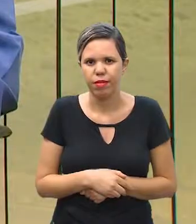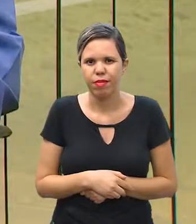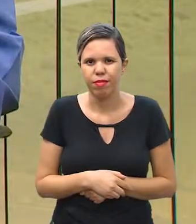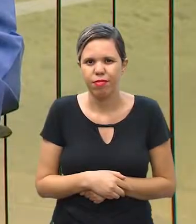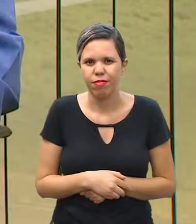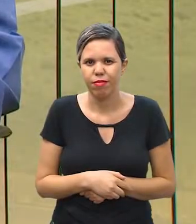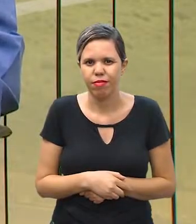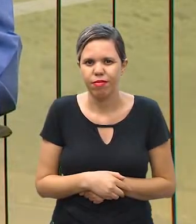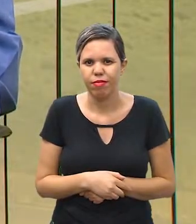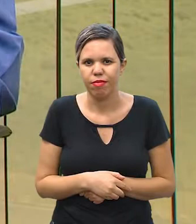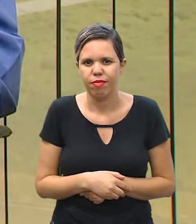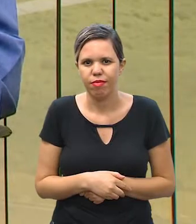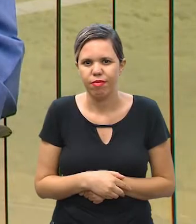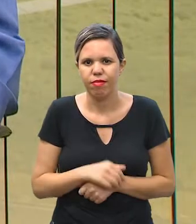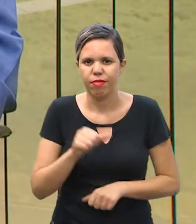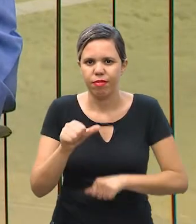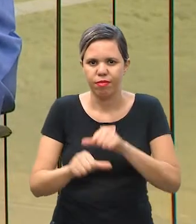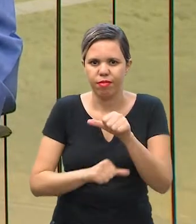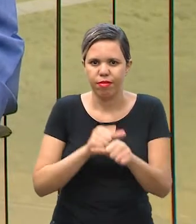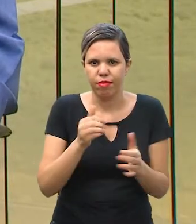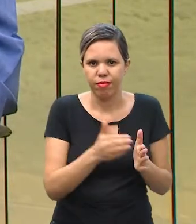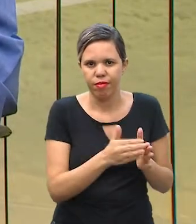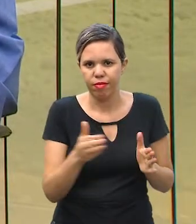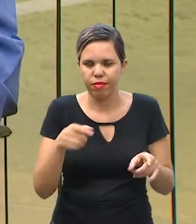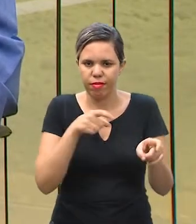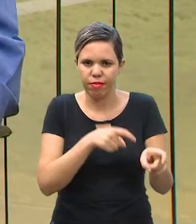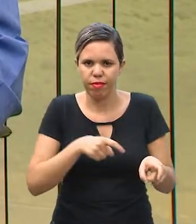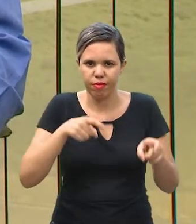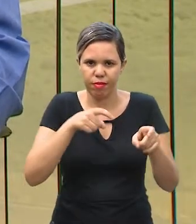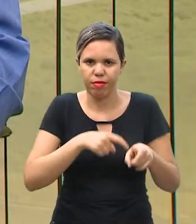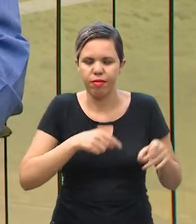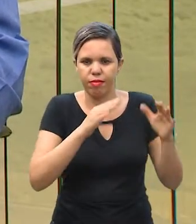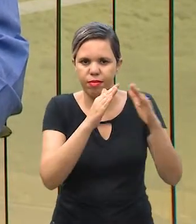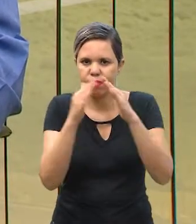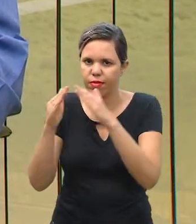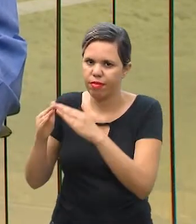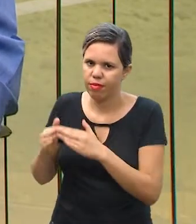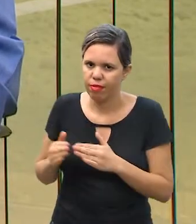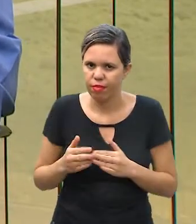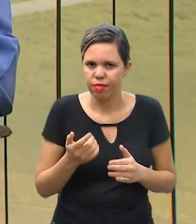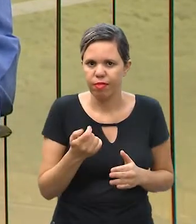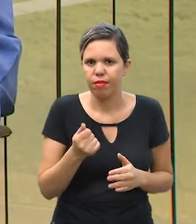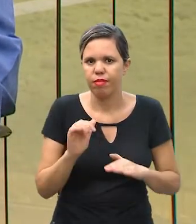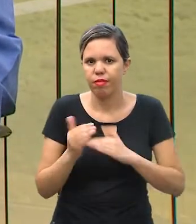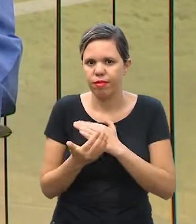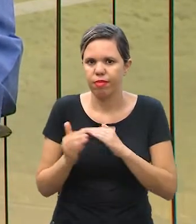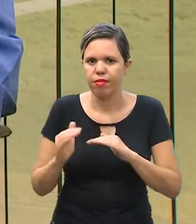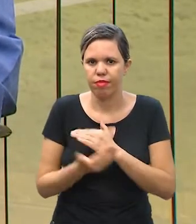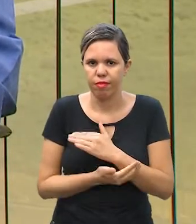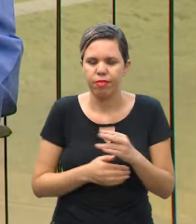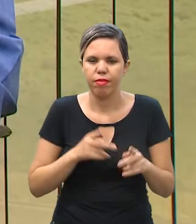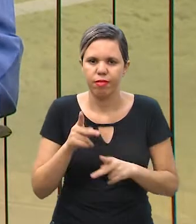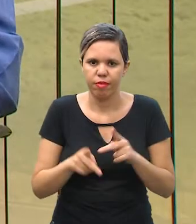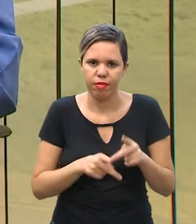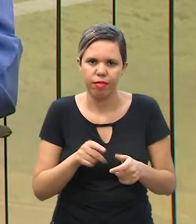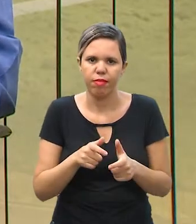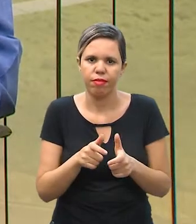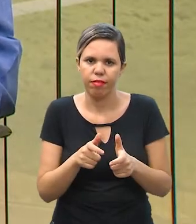Sim, era basicamente uma transição, né, do rural para o urbano. Ainda tinham poucos bairros, a